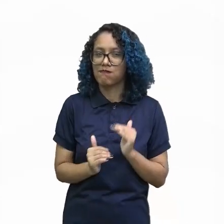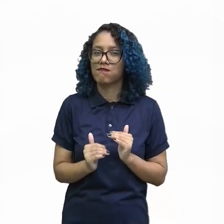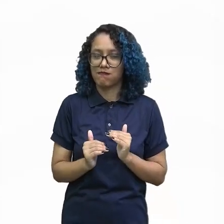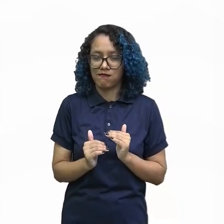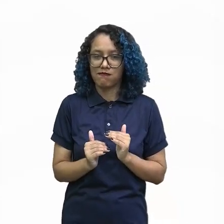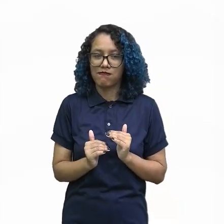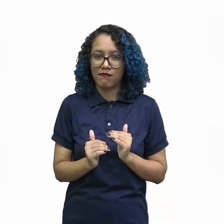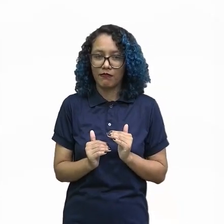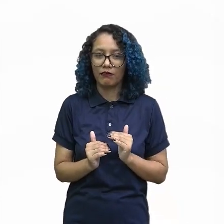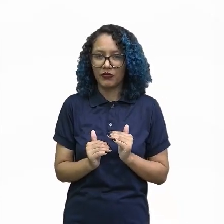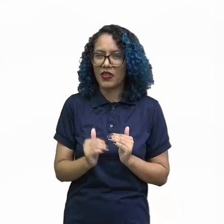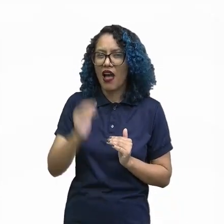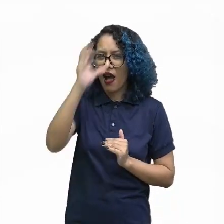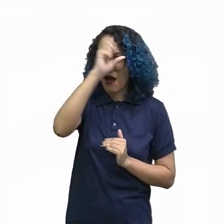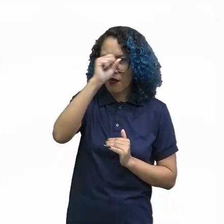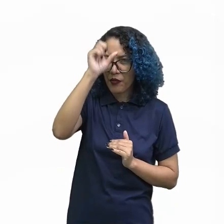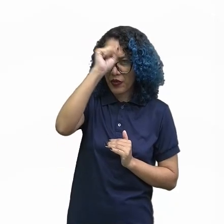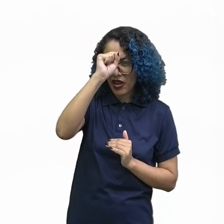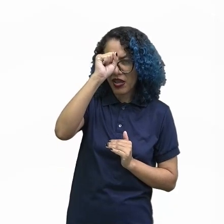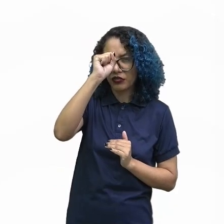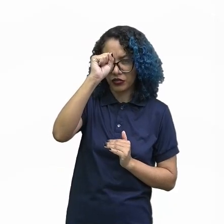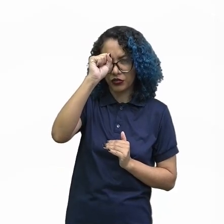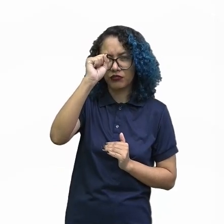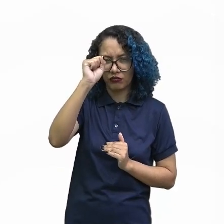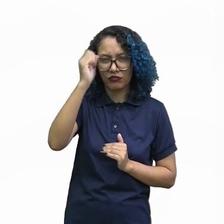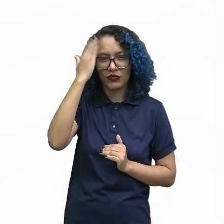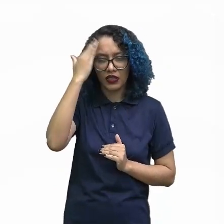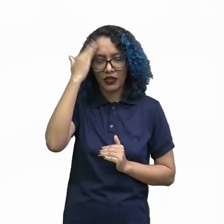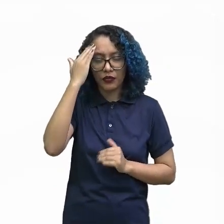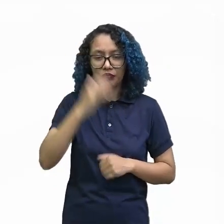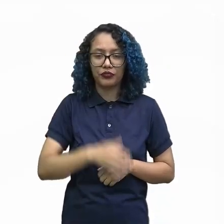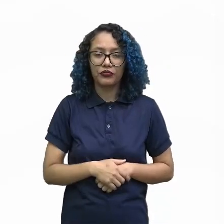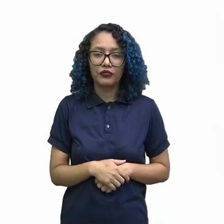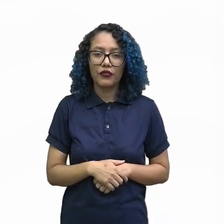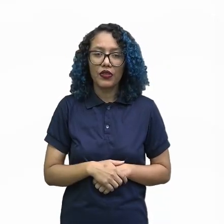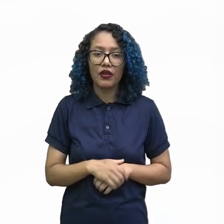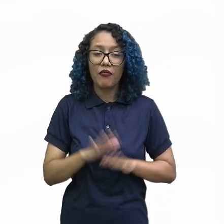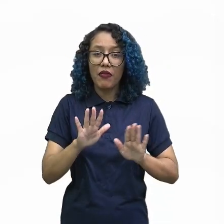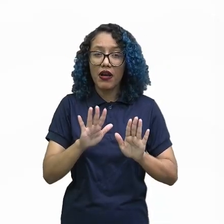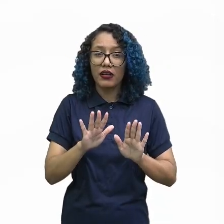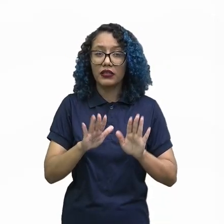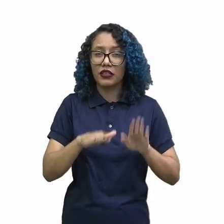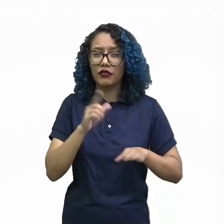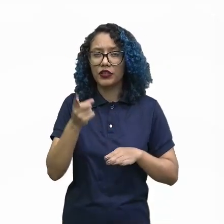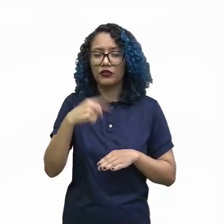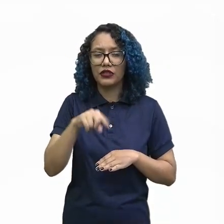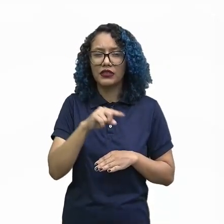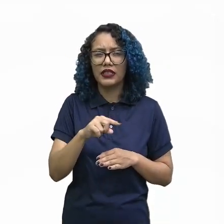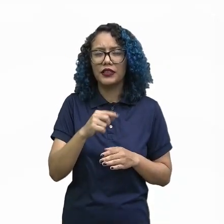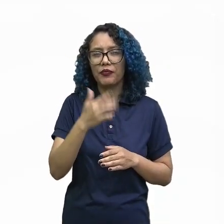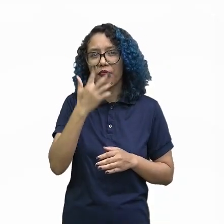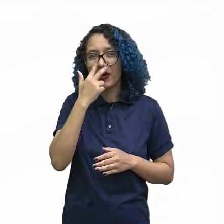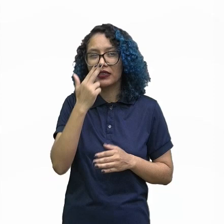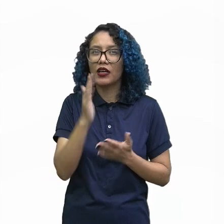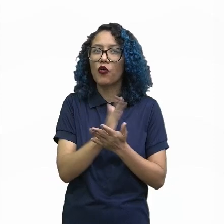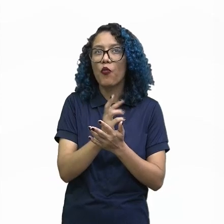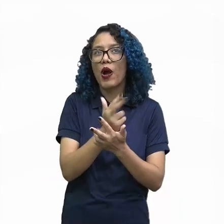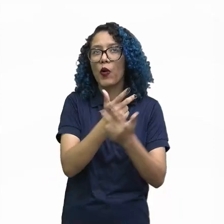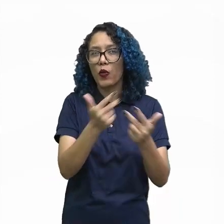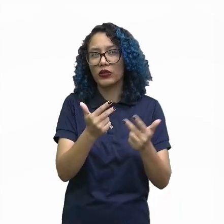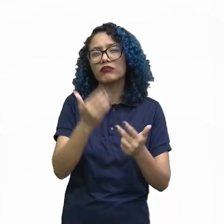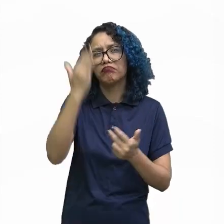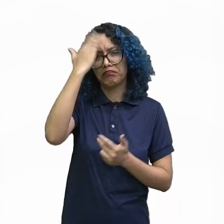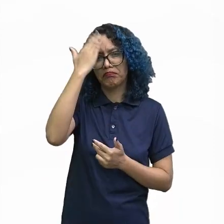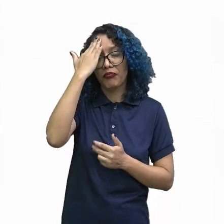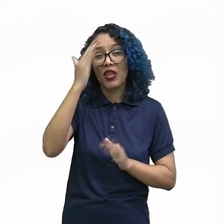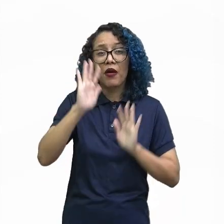tendo que aprender. Não adianta. Você pode achar que hoje você entende tal situação, mas com